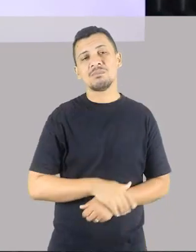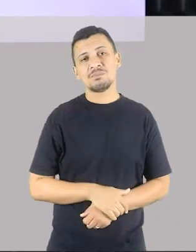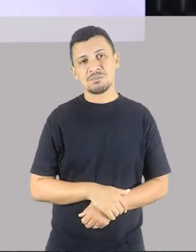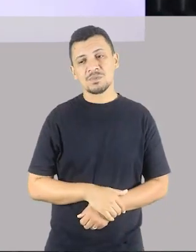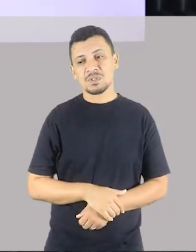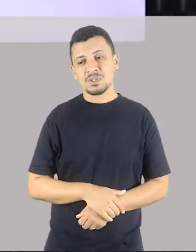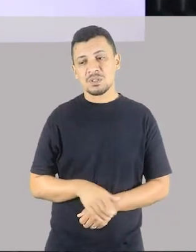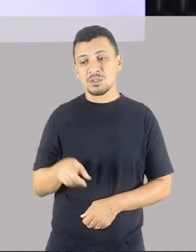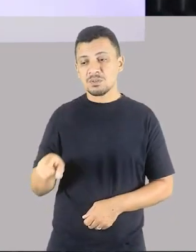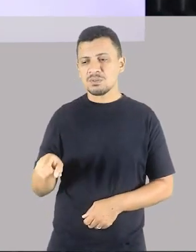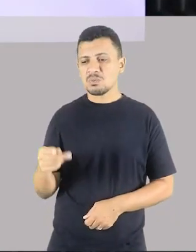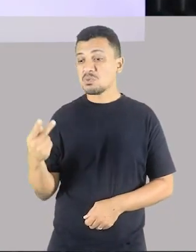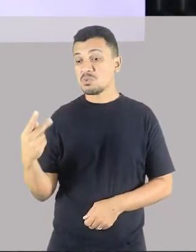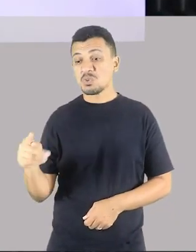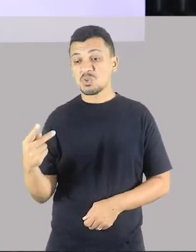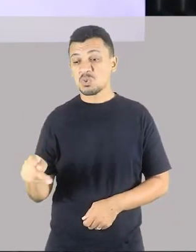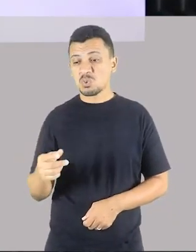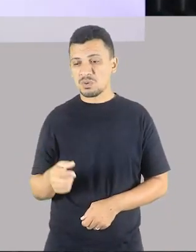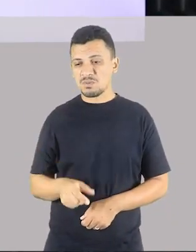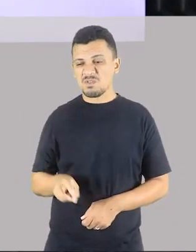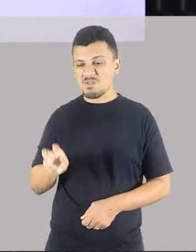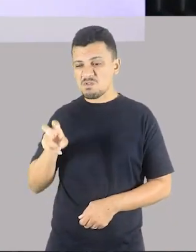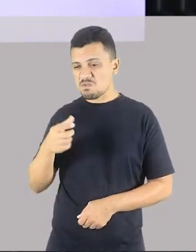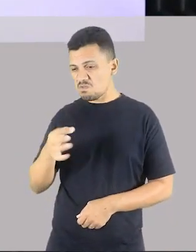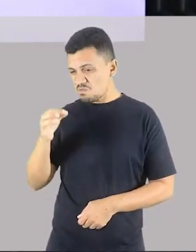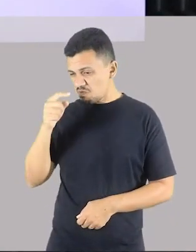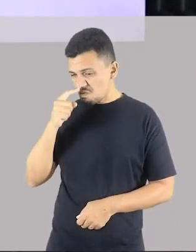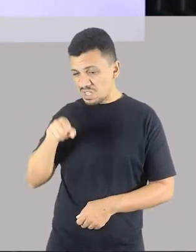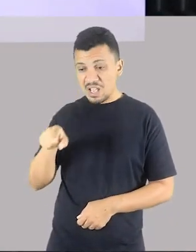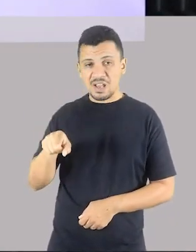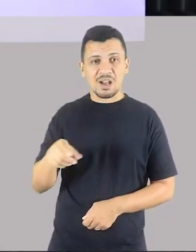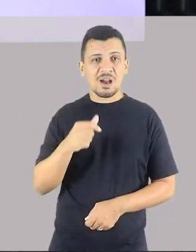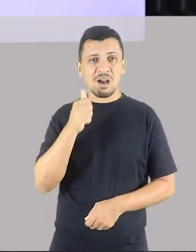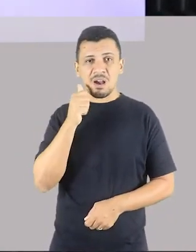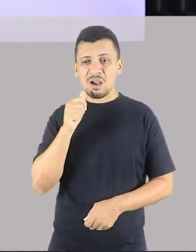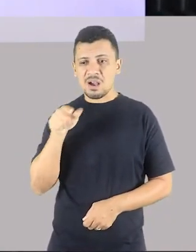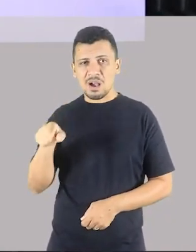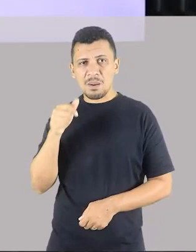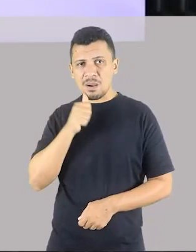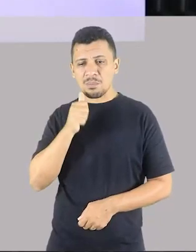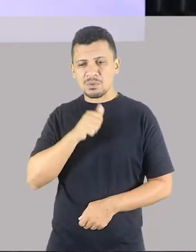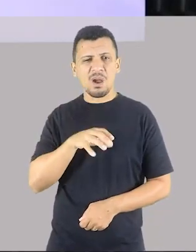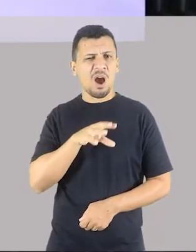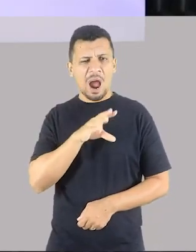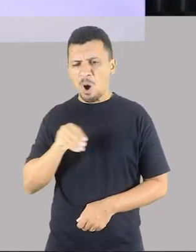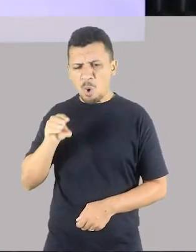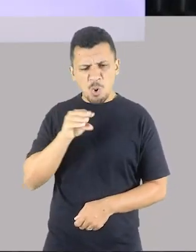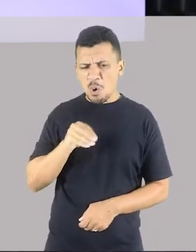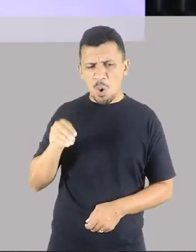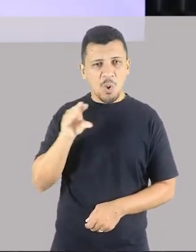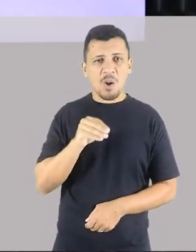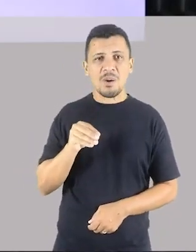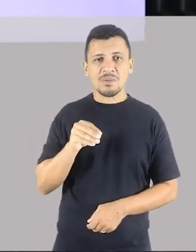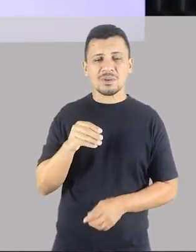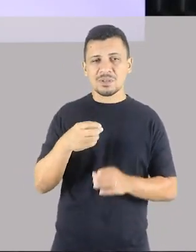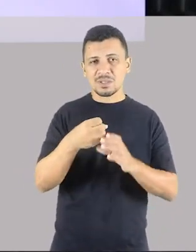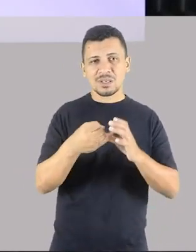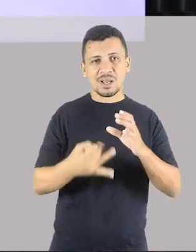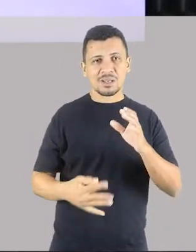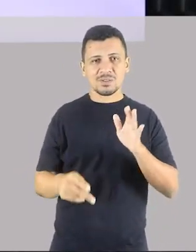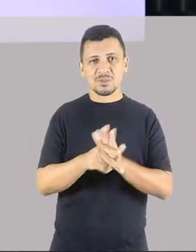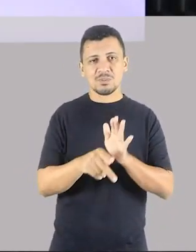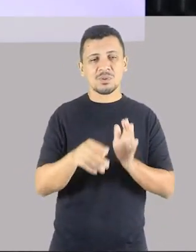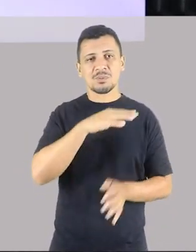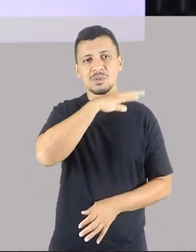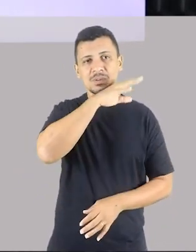A sua fuça, ela está latindo, né, você atribui essas características de animais a pessoas. É uma figura